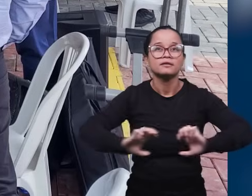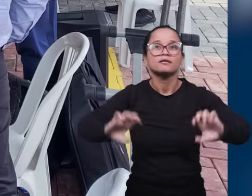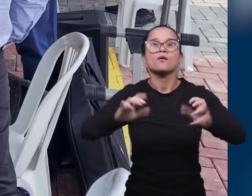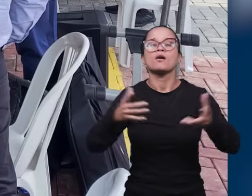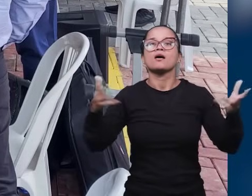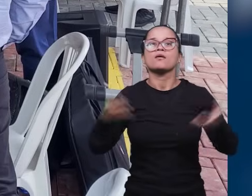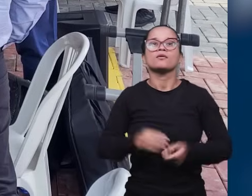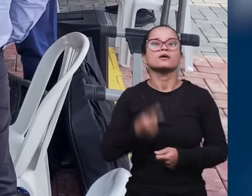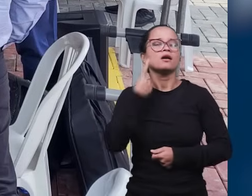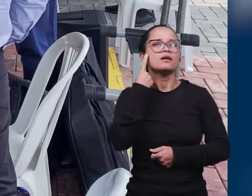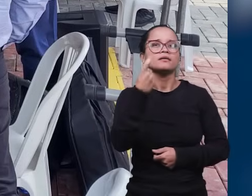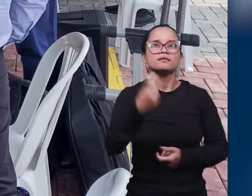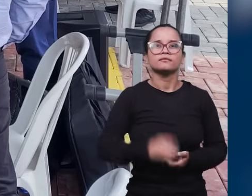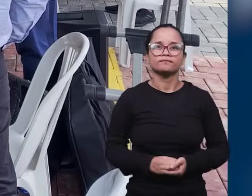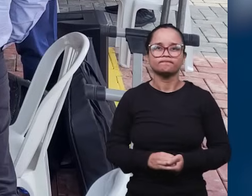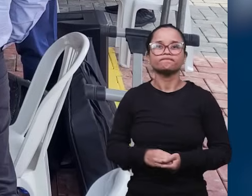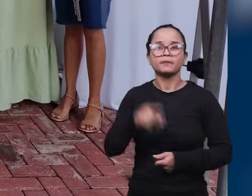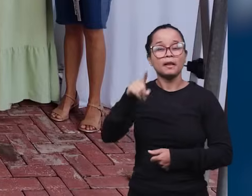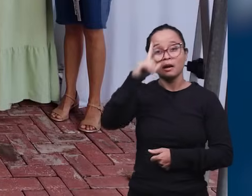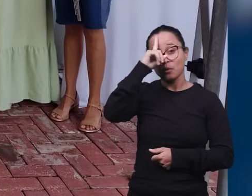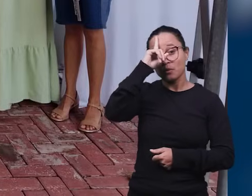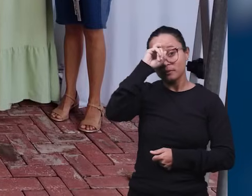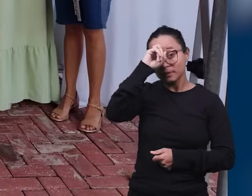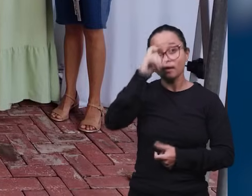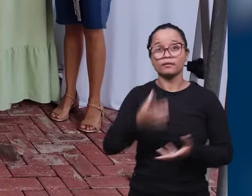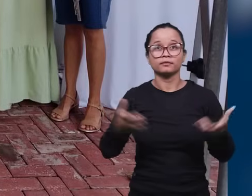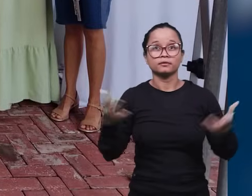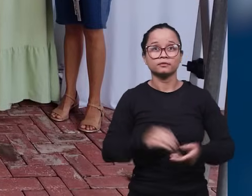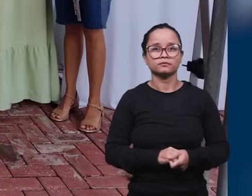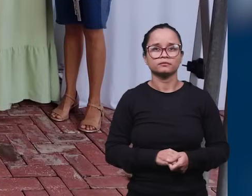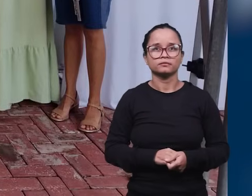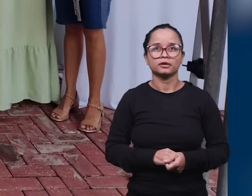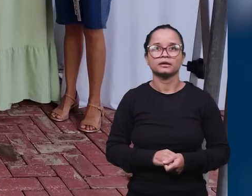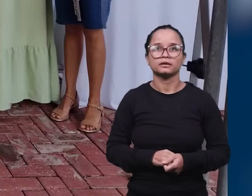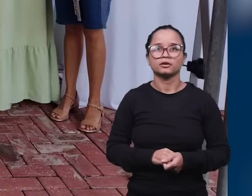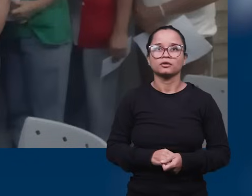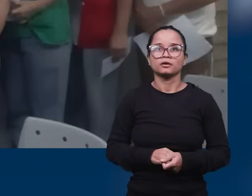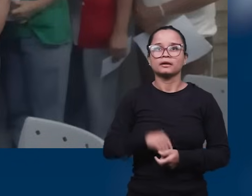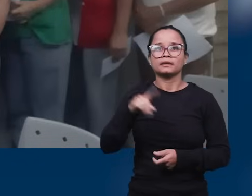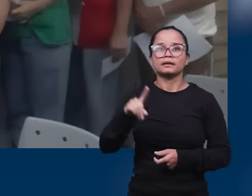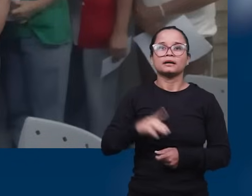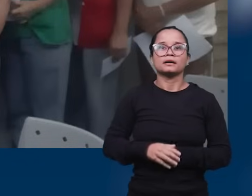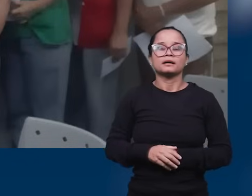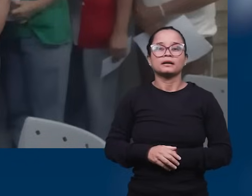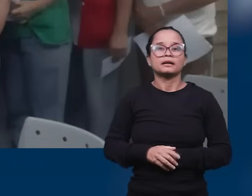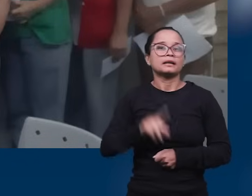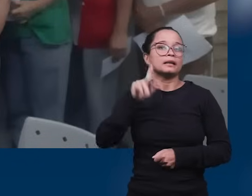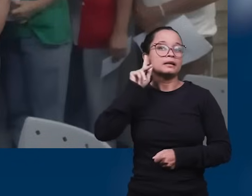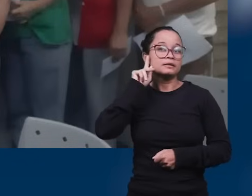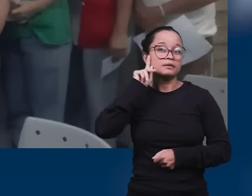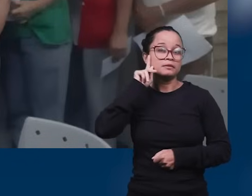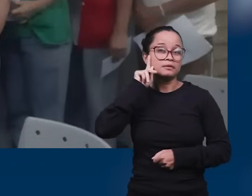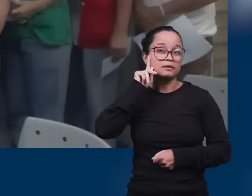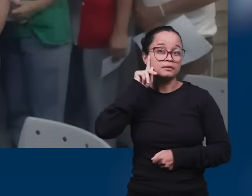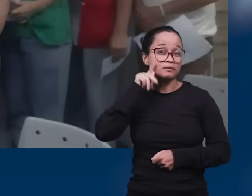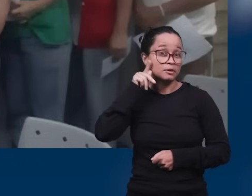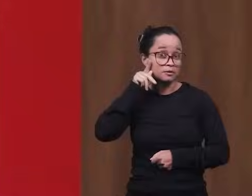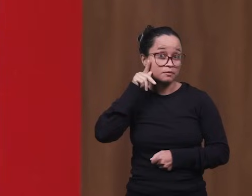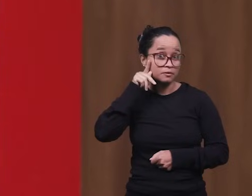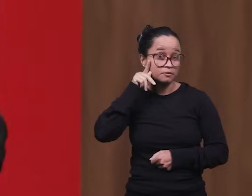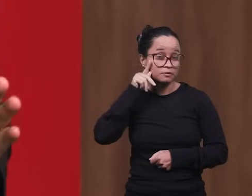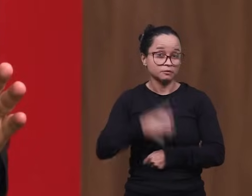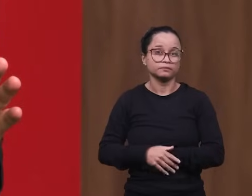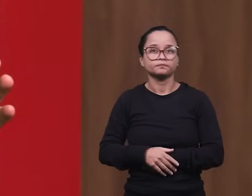Evangelização, olha só, que interessante, em um hospital, Hospital João XXIII, em Campina Grande, na Paraíba.